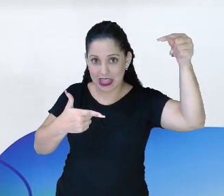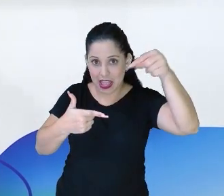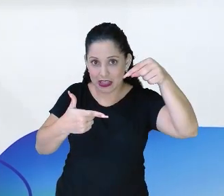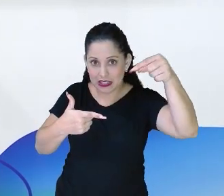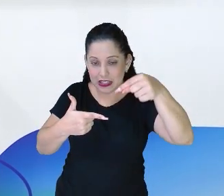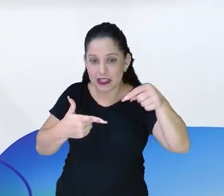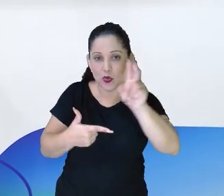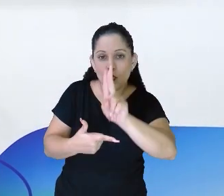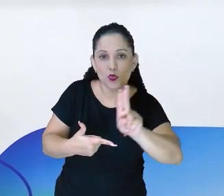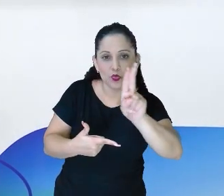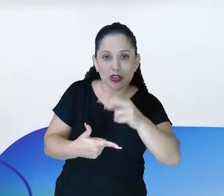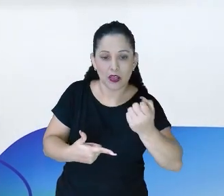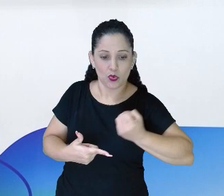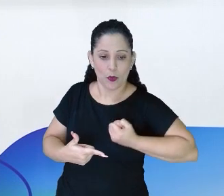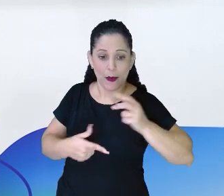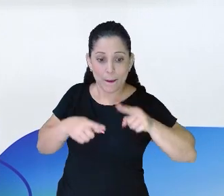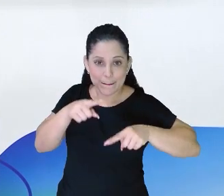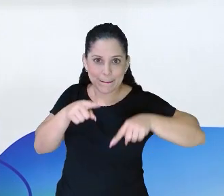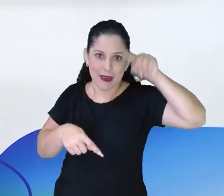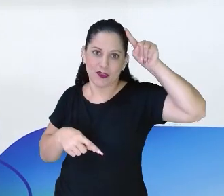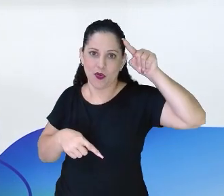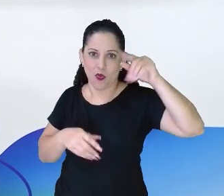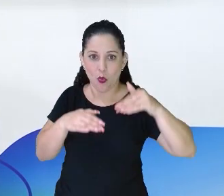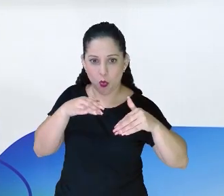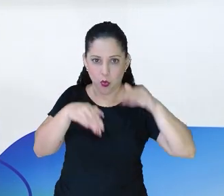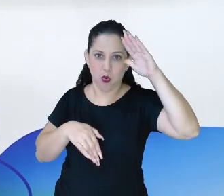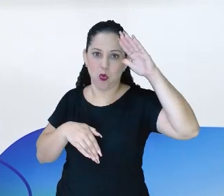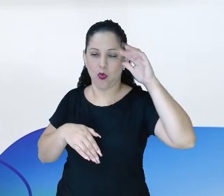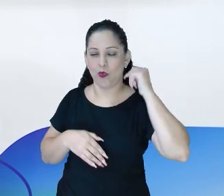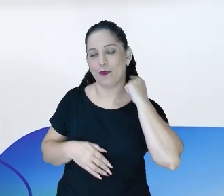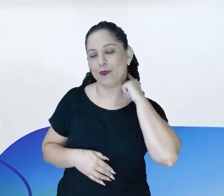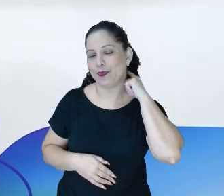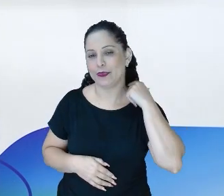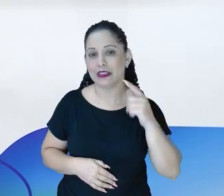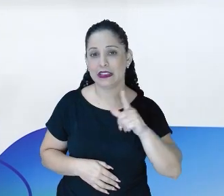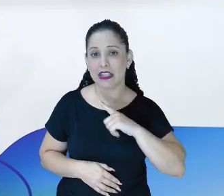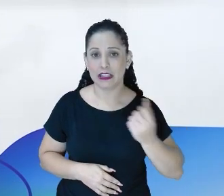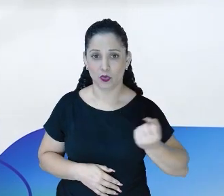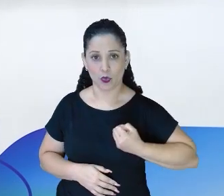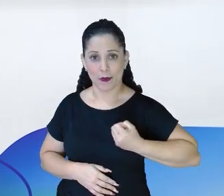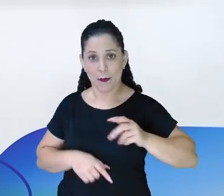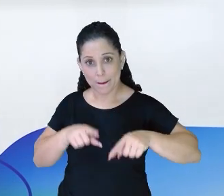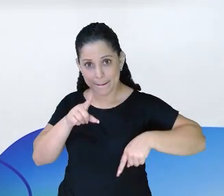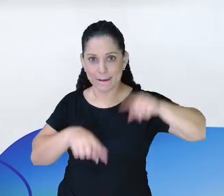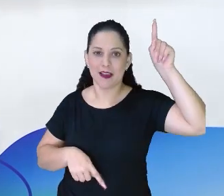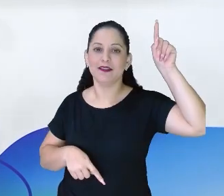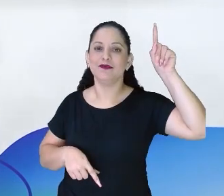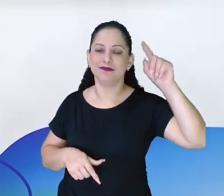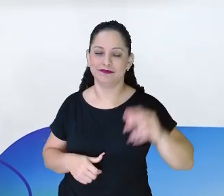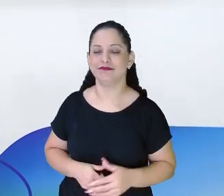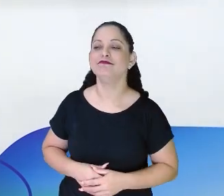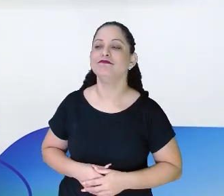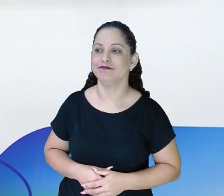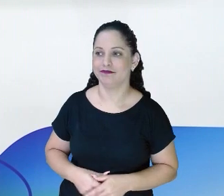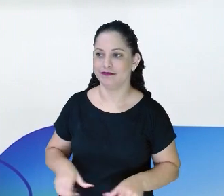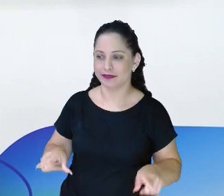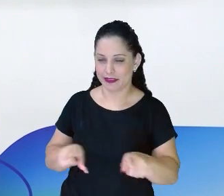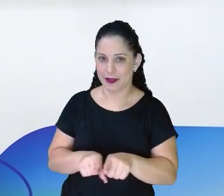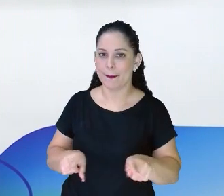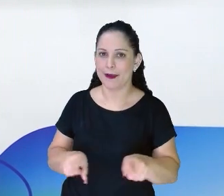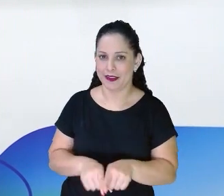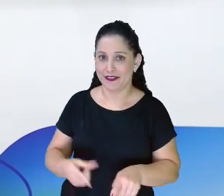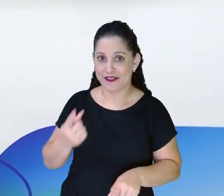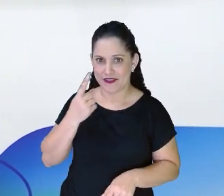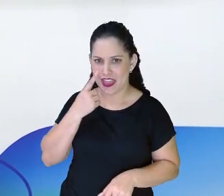números maiores, certo? Eu vou mostrar para vocês que ainda tem números maiores que esse de 2